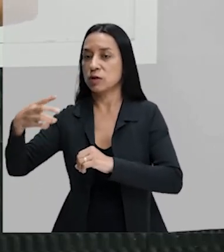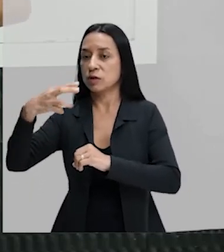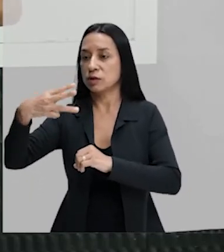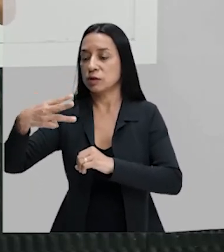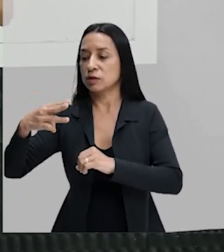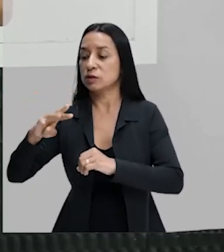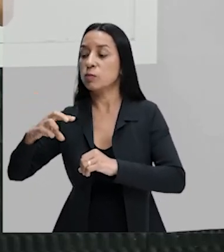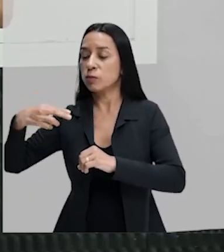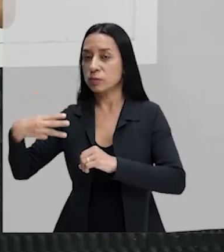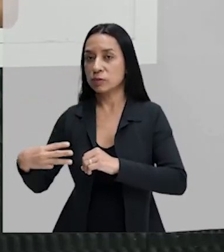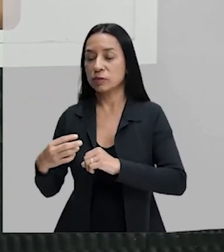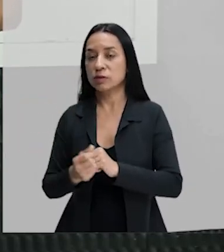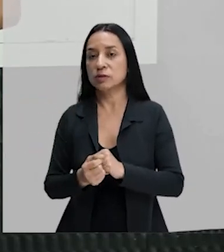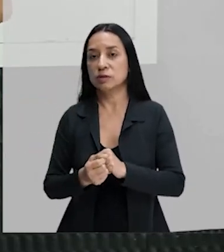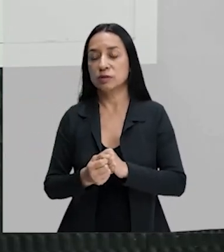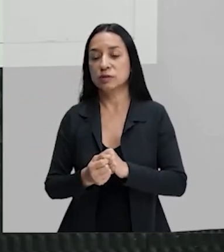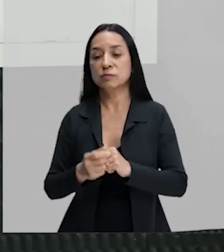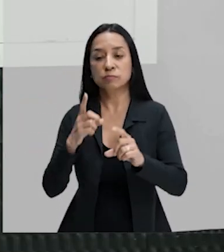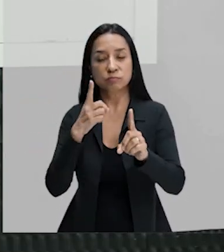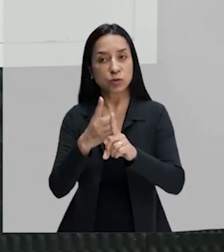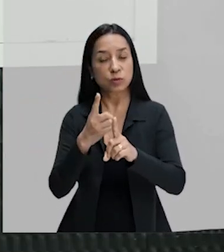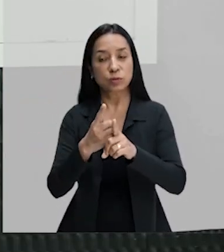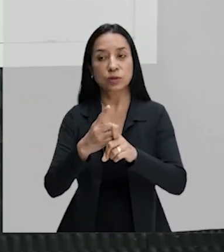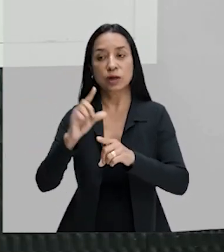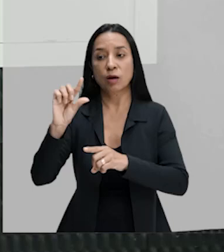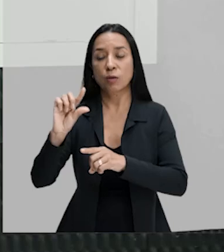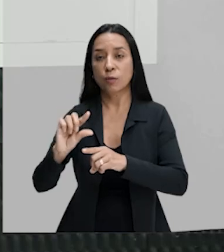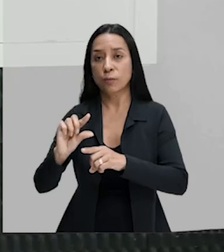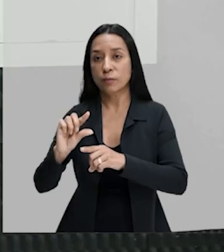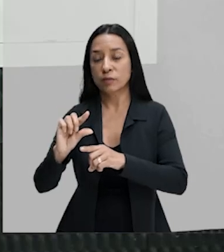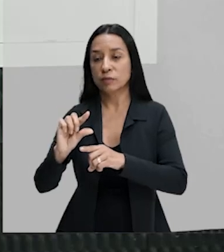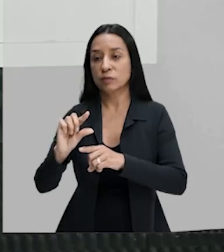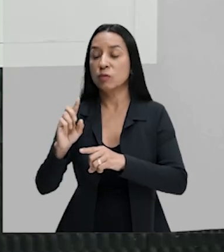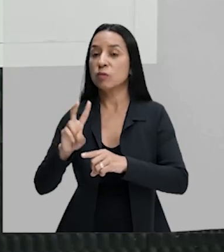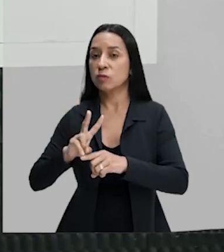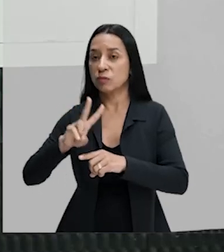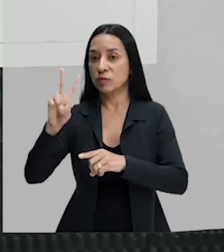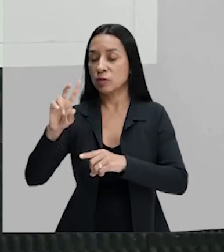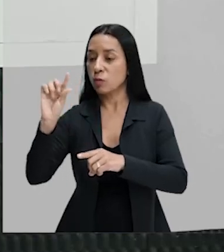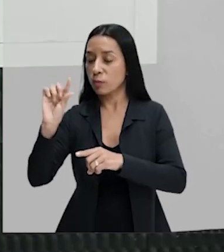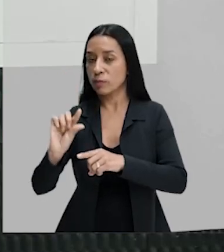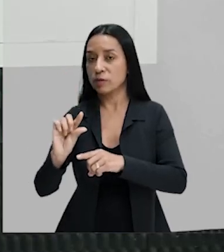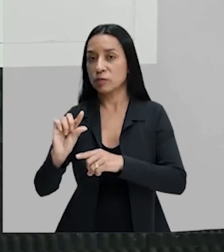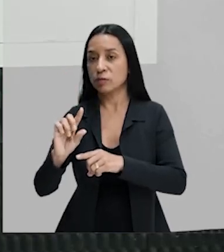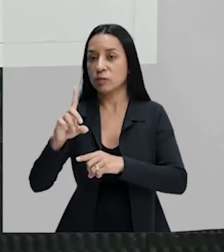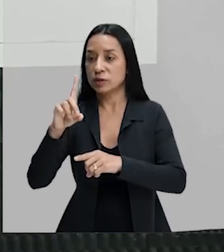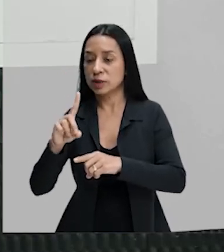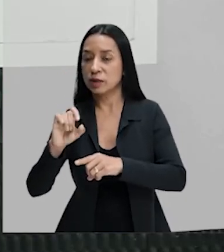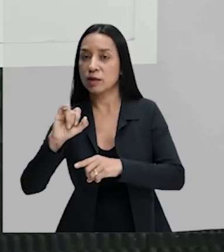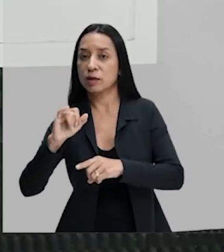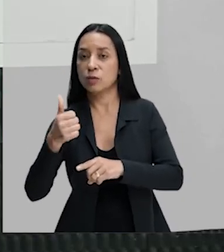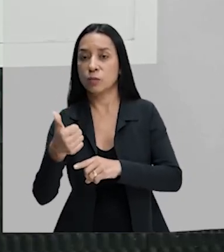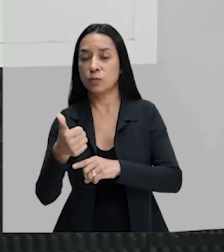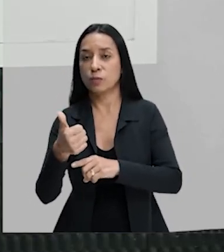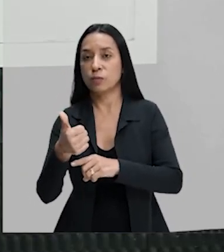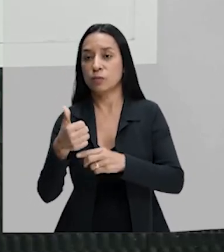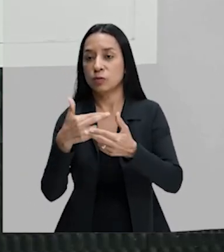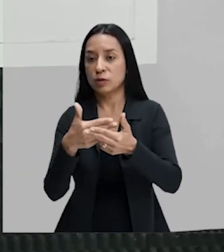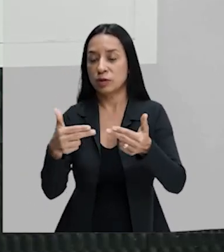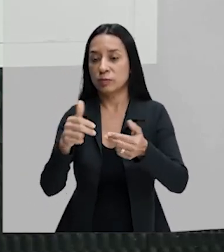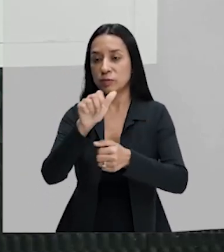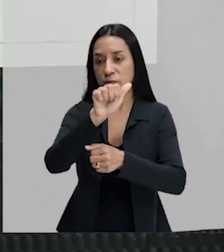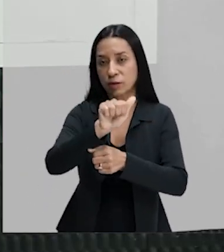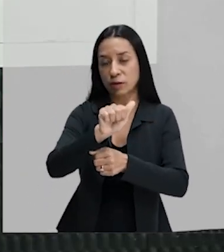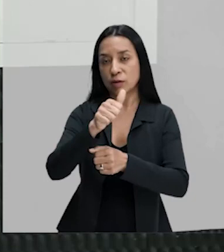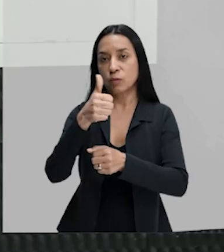do elemento D1. Aliás, o menor complementar D1, que é o menor complementar do elemento